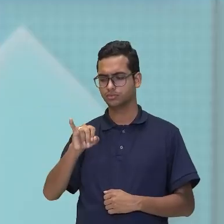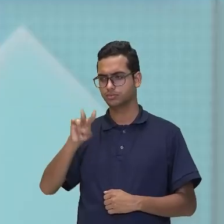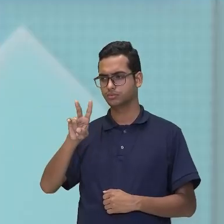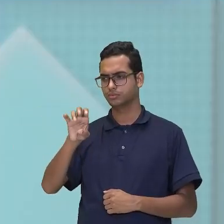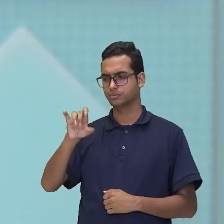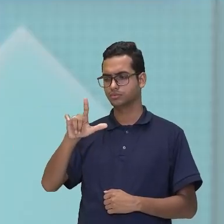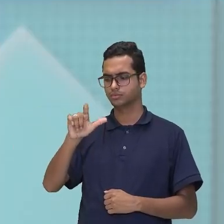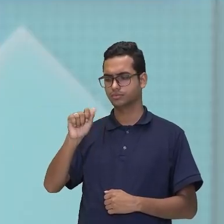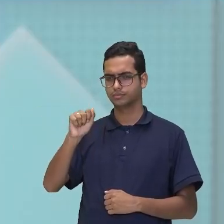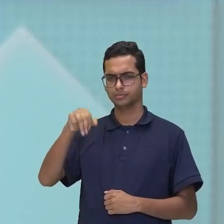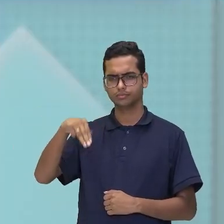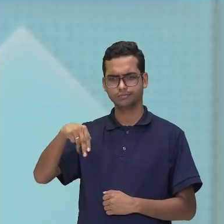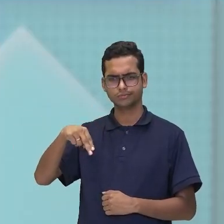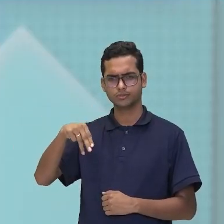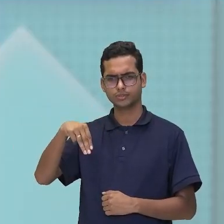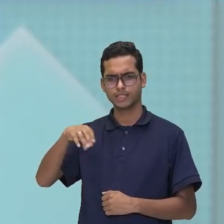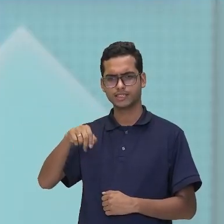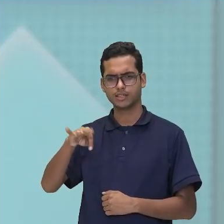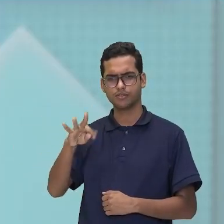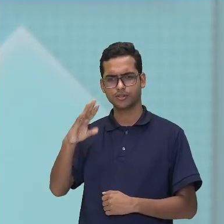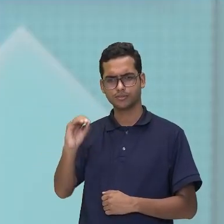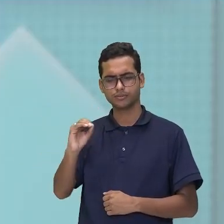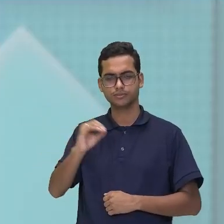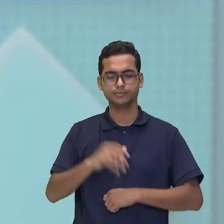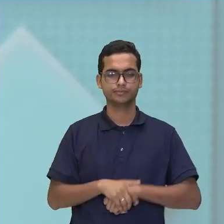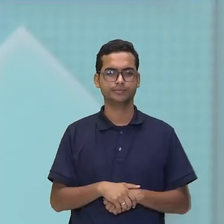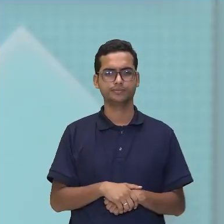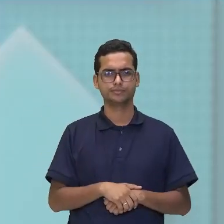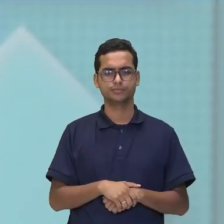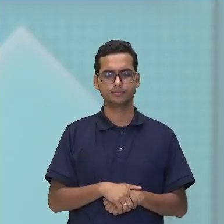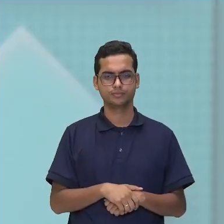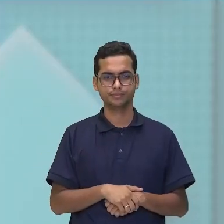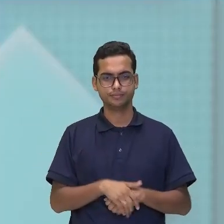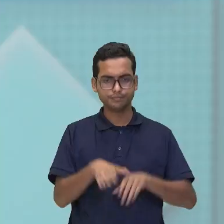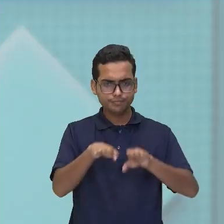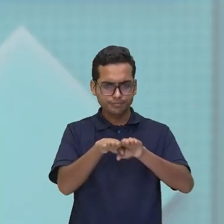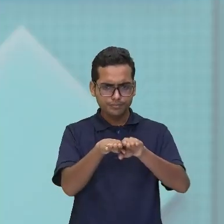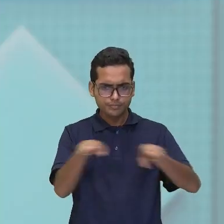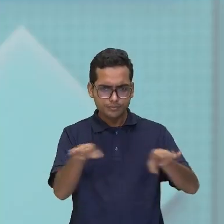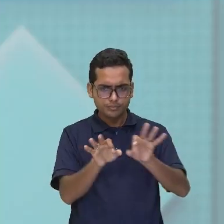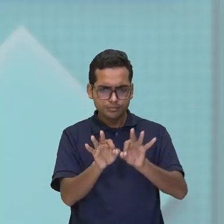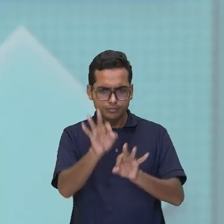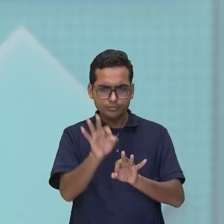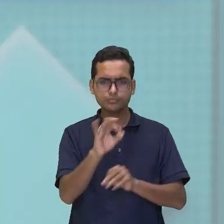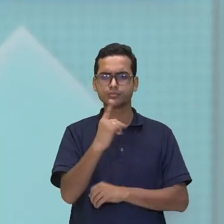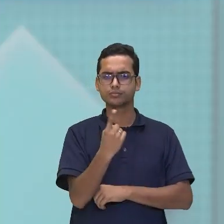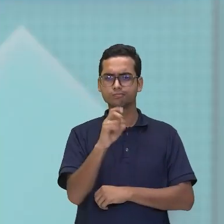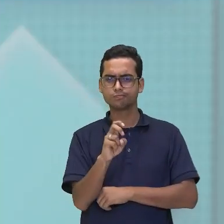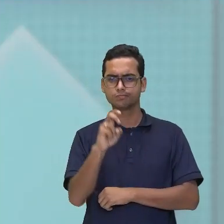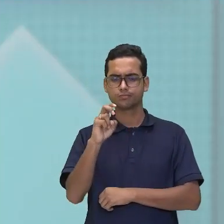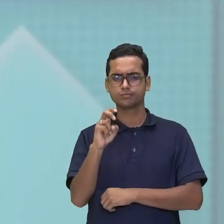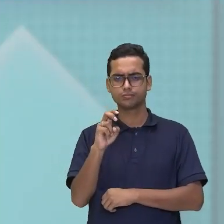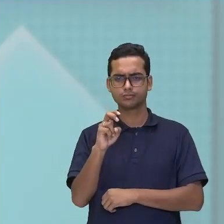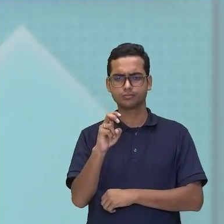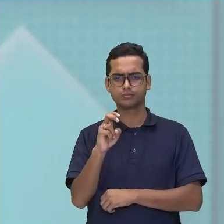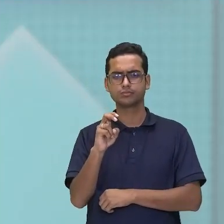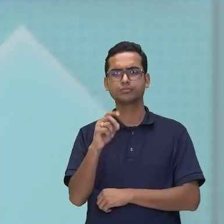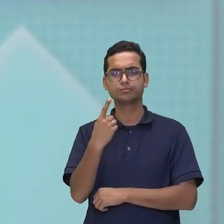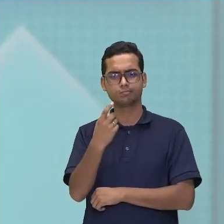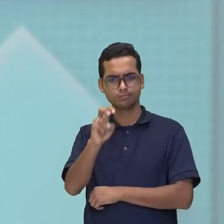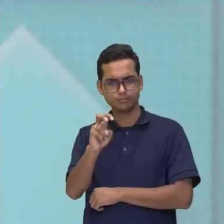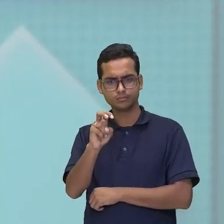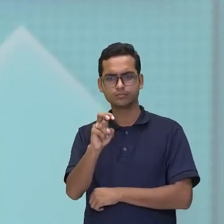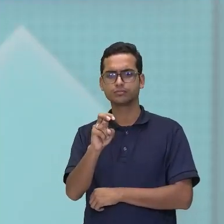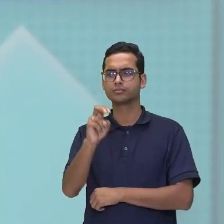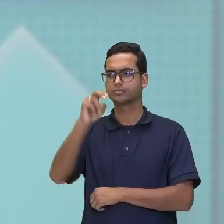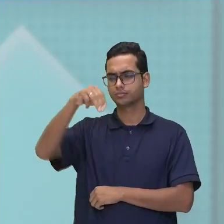Desnivelamento, tá? Desnivelamento de apenas 15 milímetros, tá? Então,